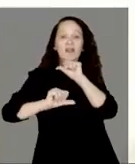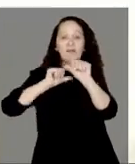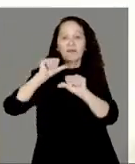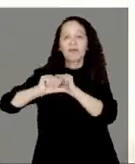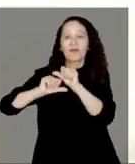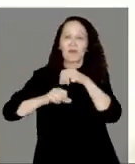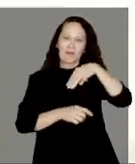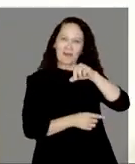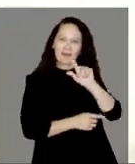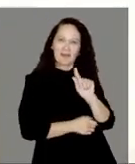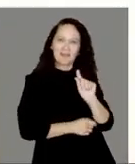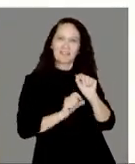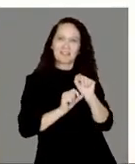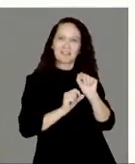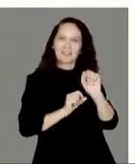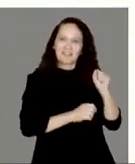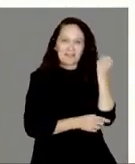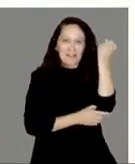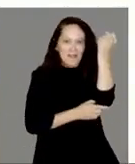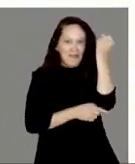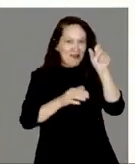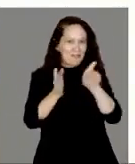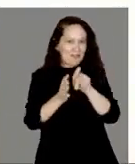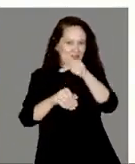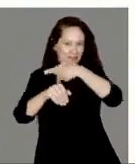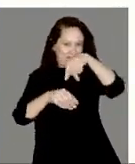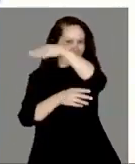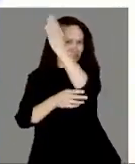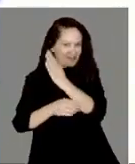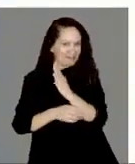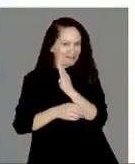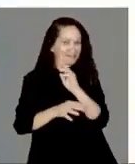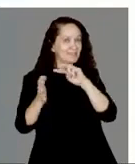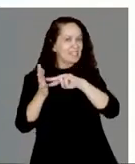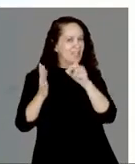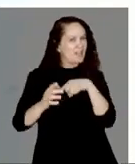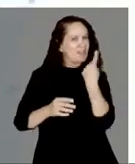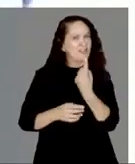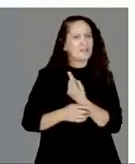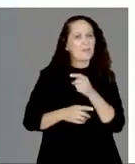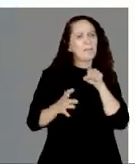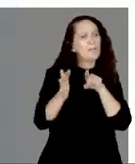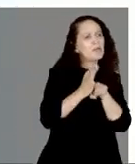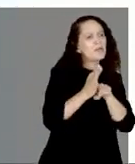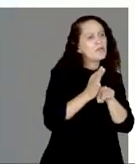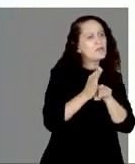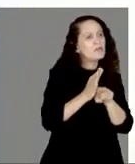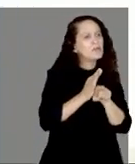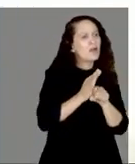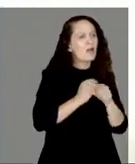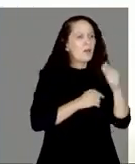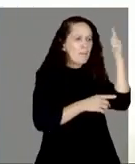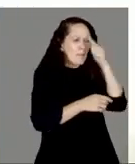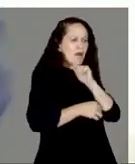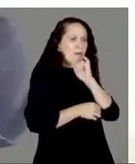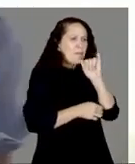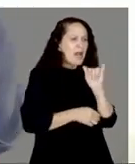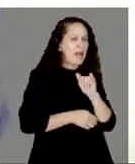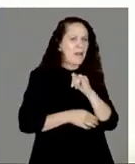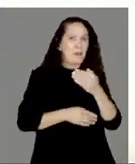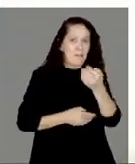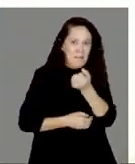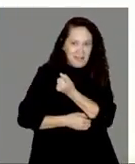essa história de criar os nossos símbolos. Apenas há pouco tempo, o Zumbi começou a virar uma